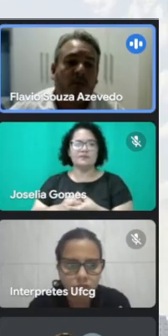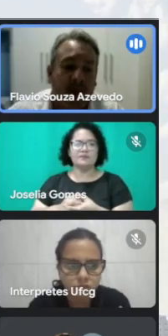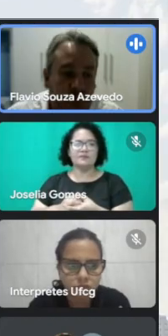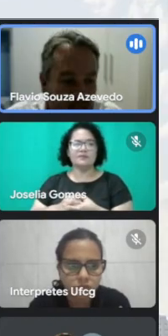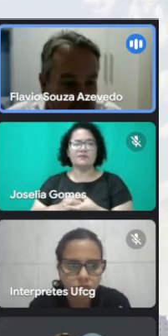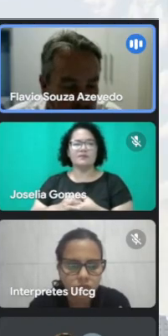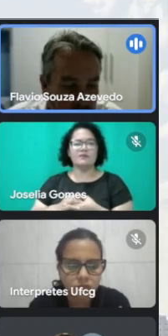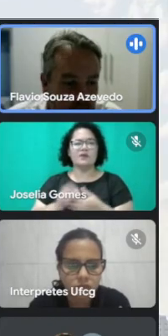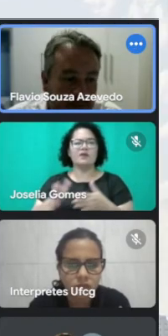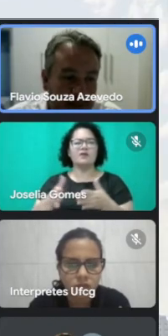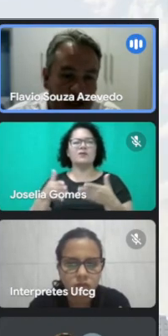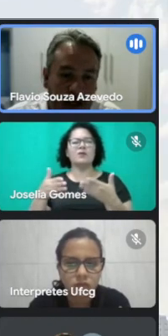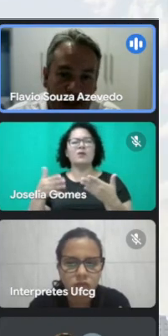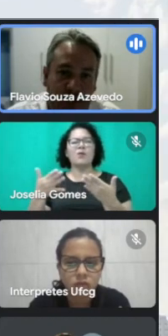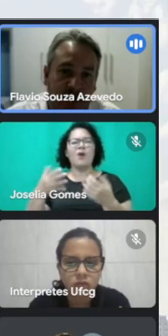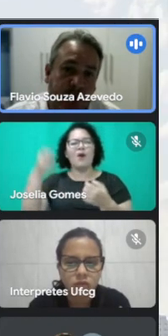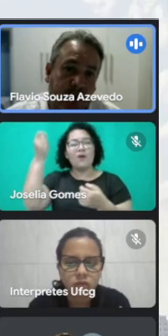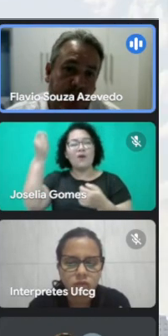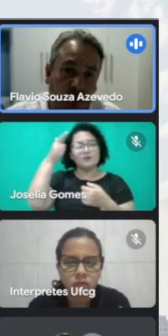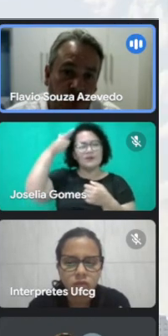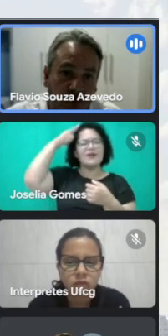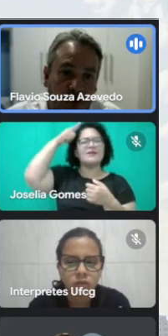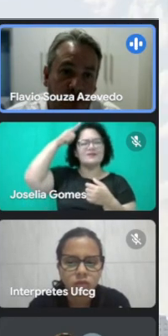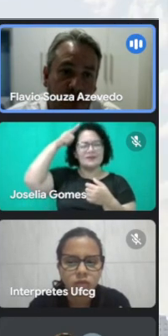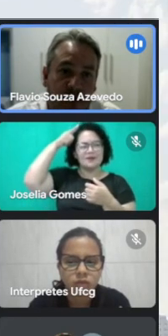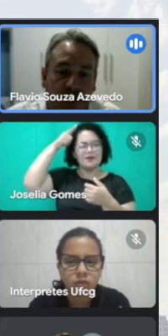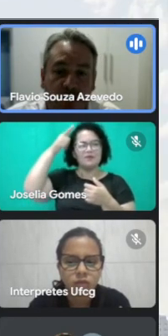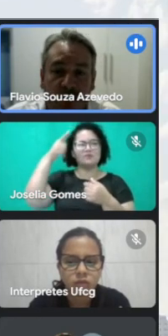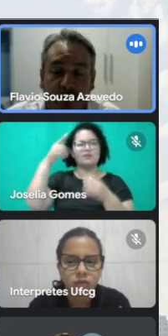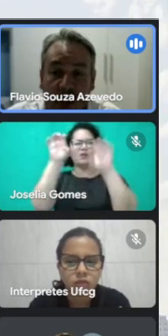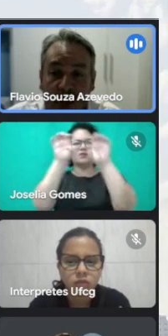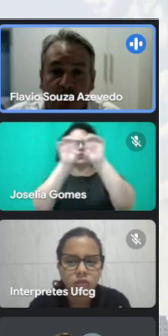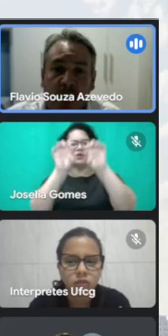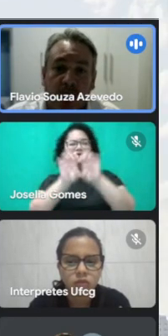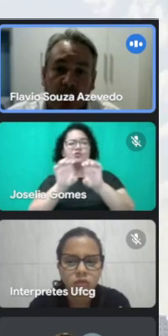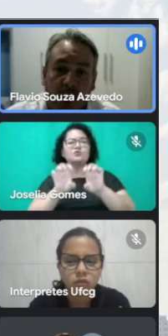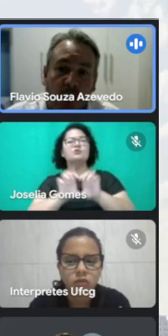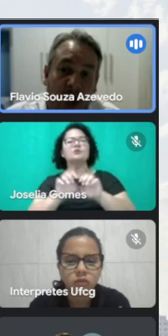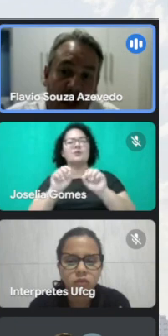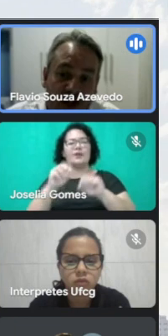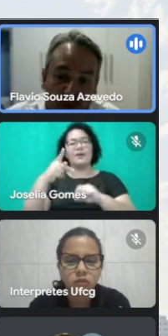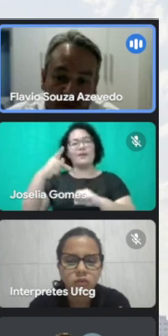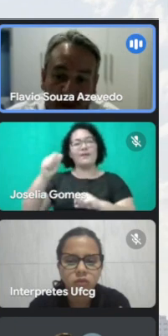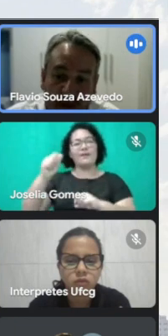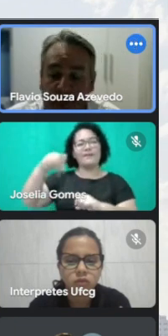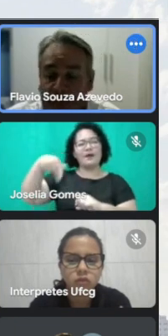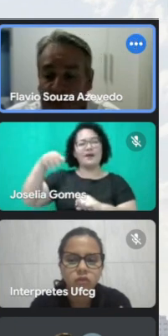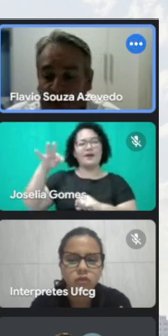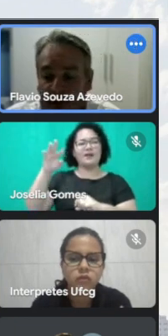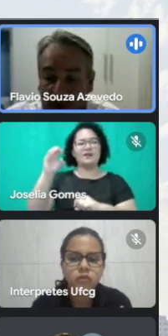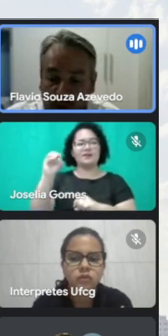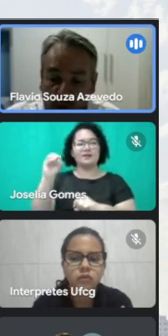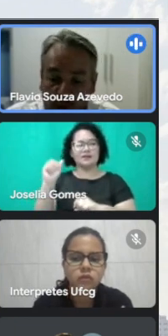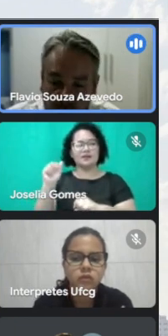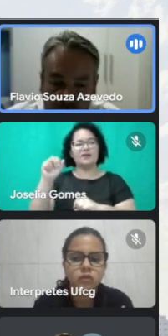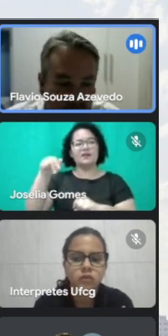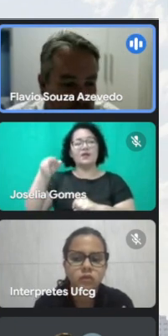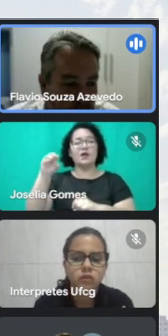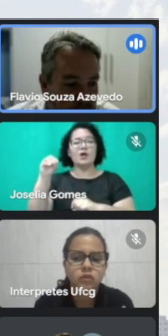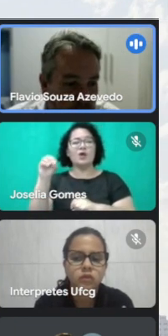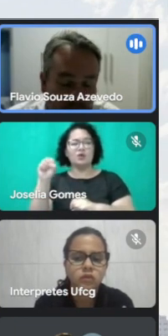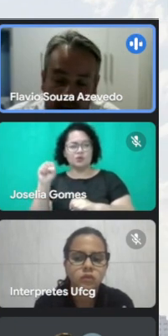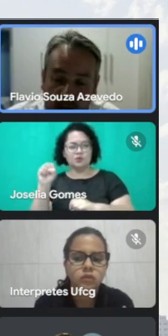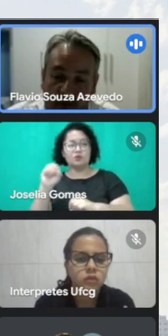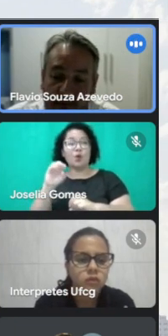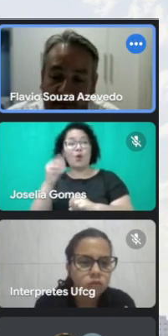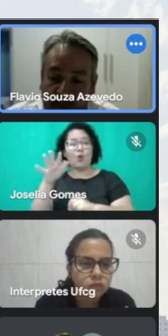Então, qual é a inspiração para essas estruturas, né? São os pântanos, né, ou áreas úmidas. Não é muito comum aqui na